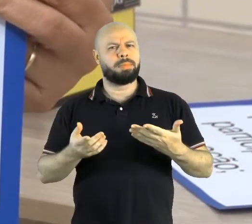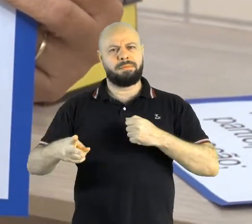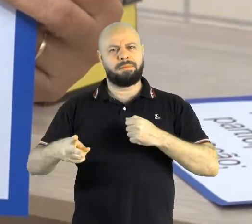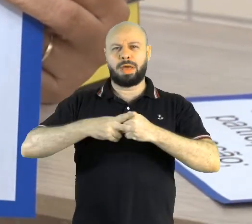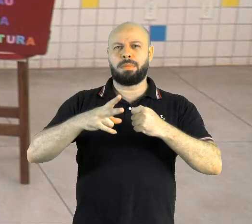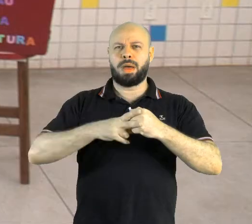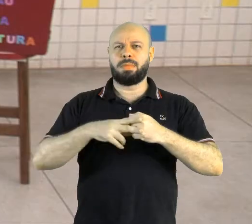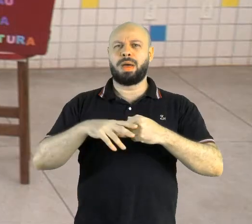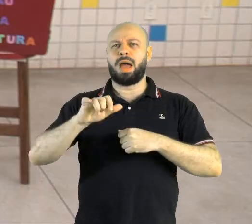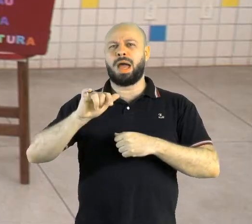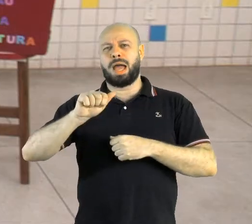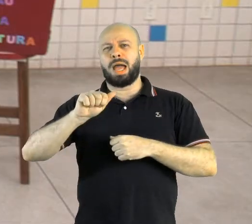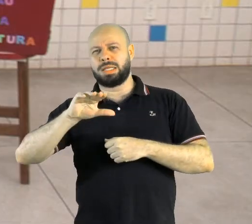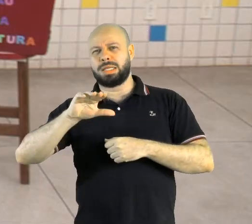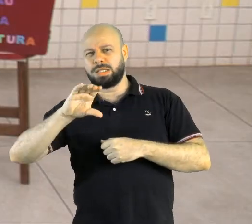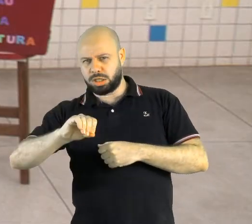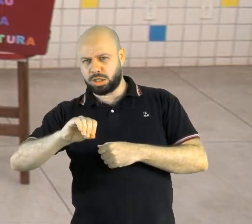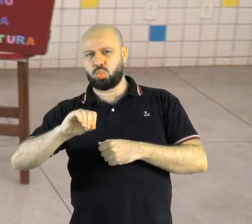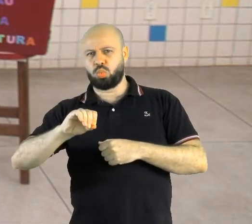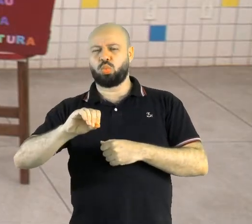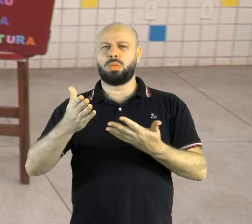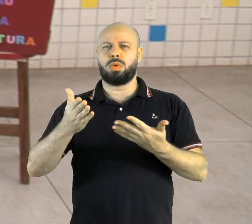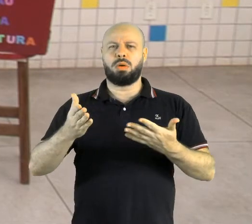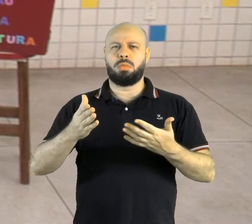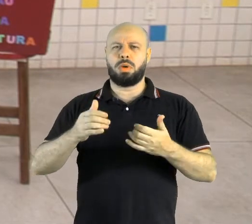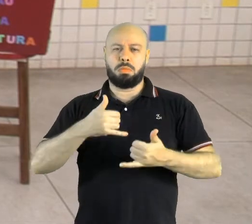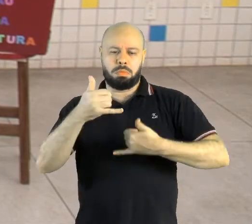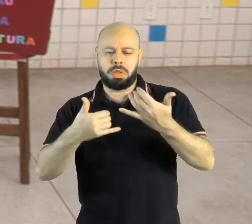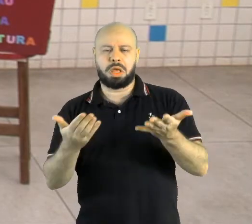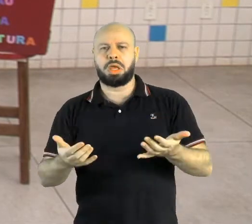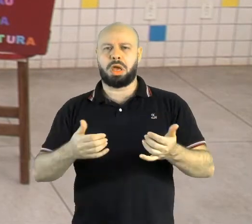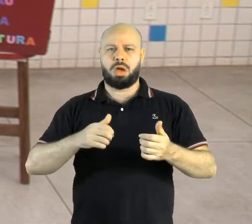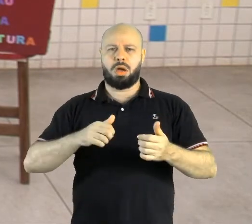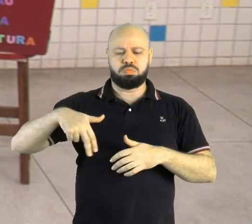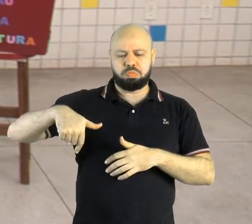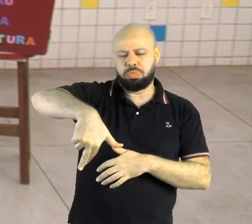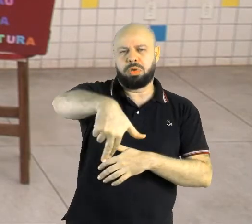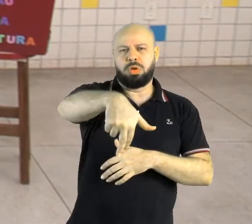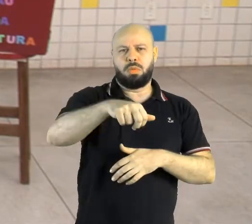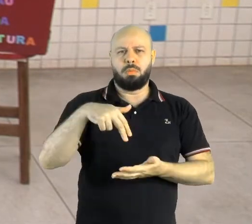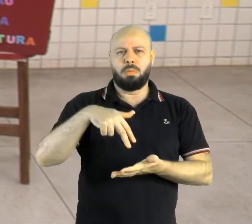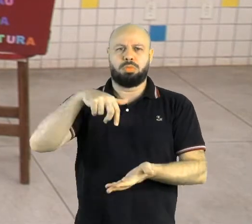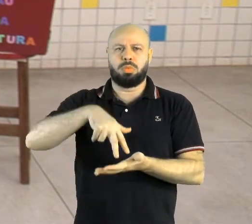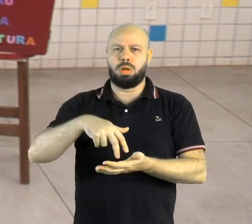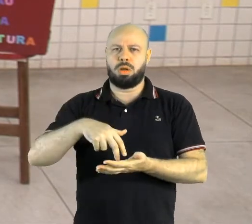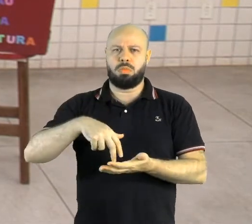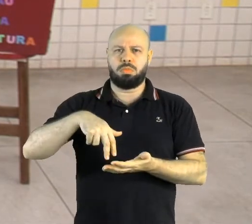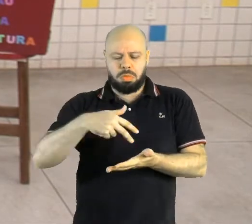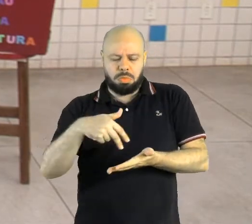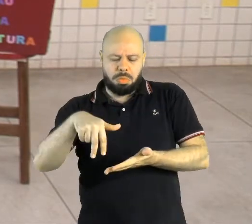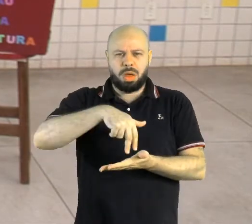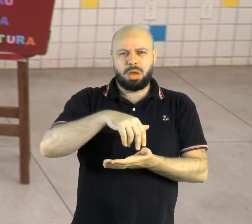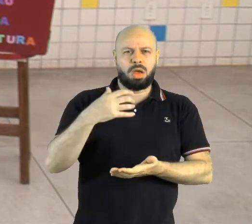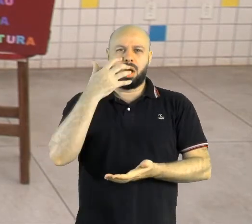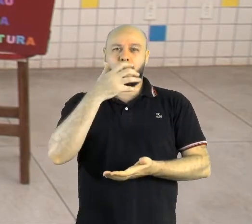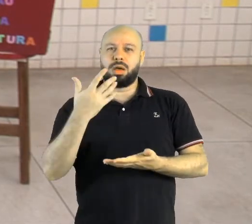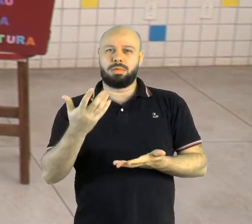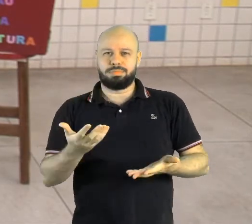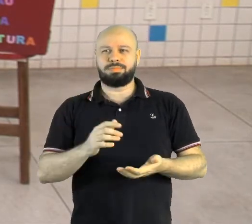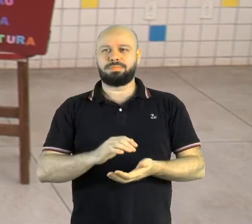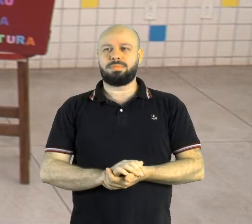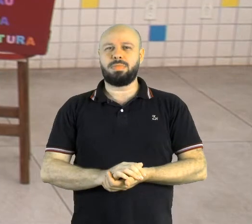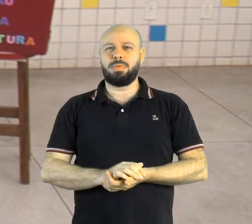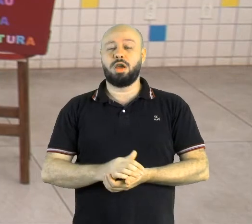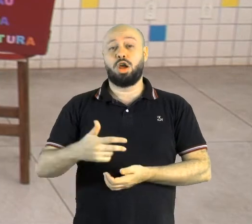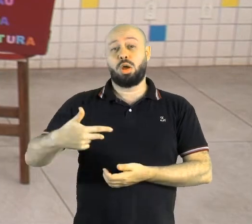as ações. O que você faz? Brinca, corre, pula, dança, canta. E os